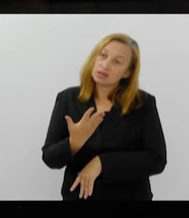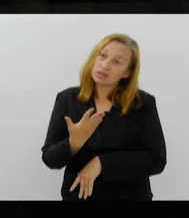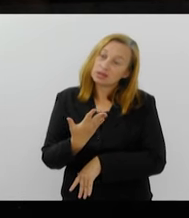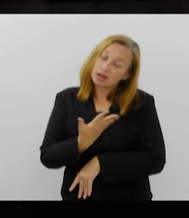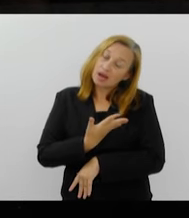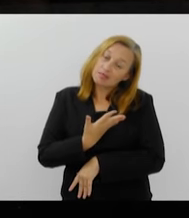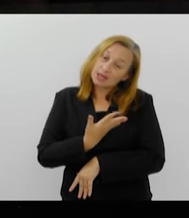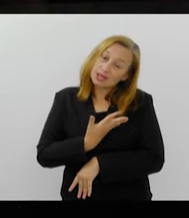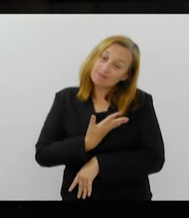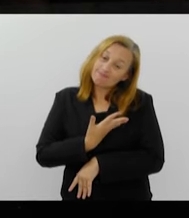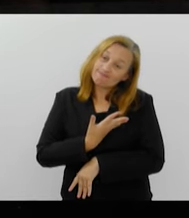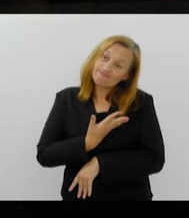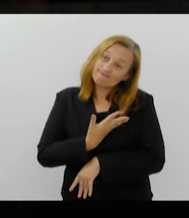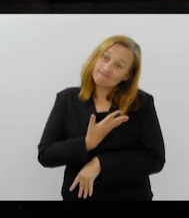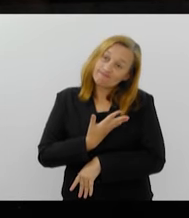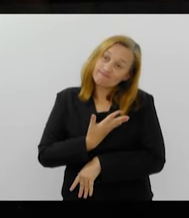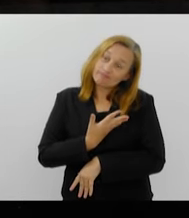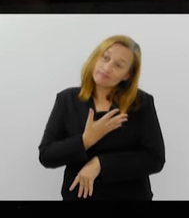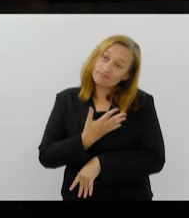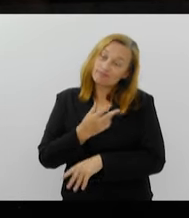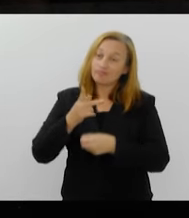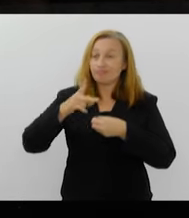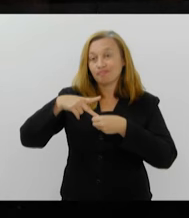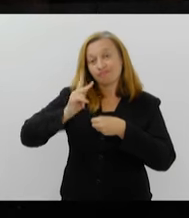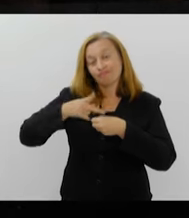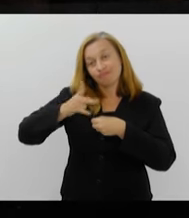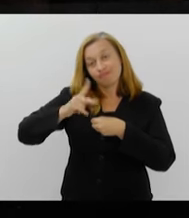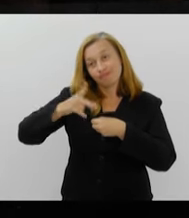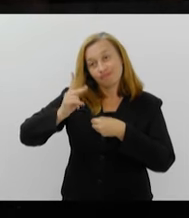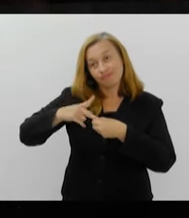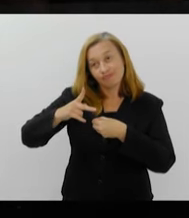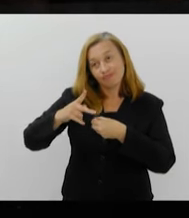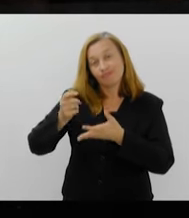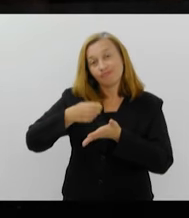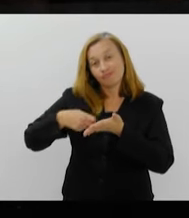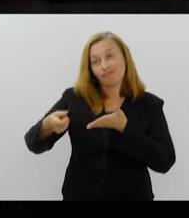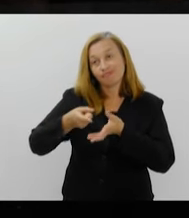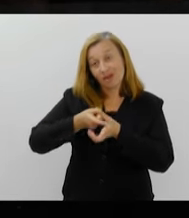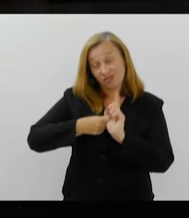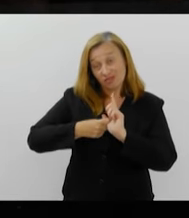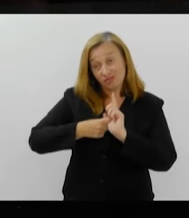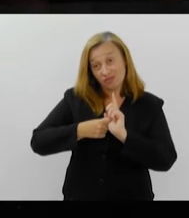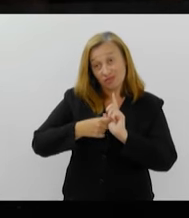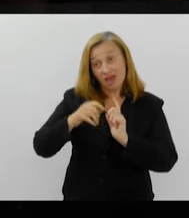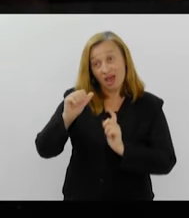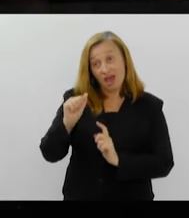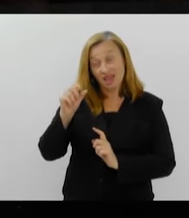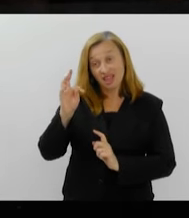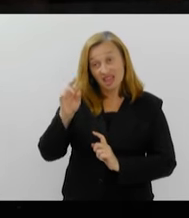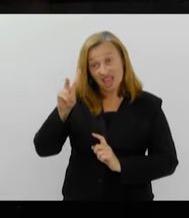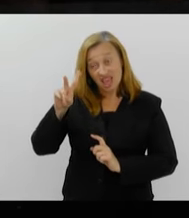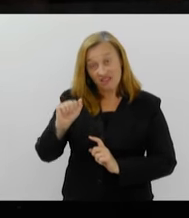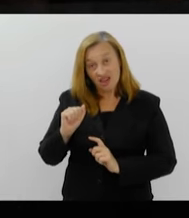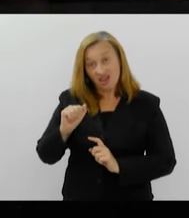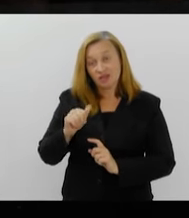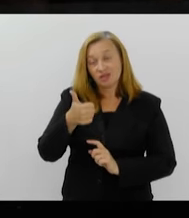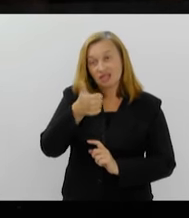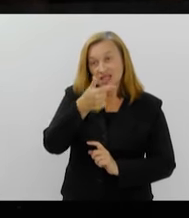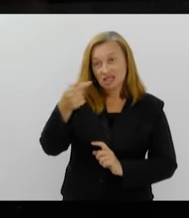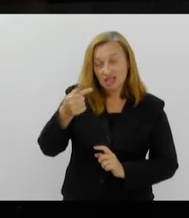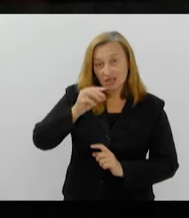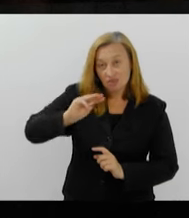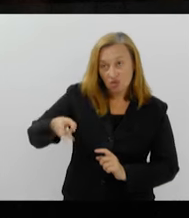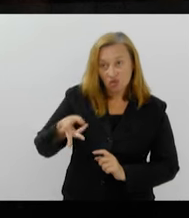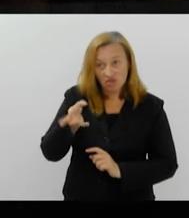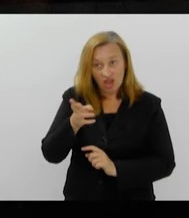minha querida, Petrobras, que está escrito na dívida ativa, com 17 bilhões de reais. Não